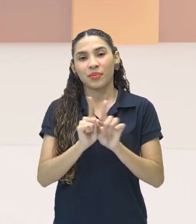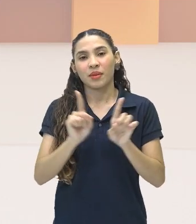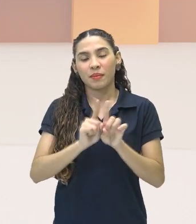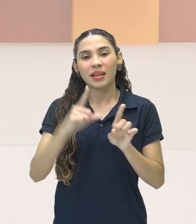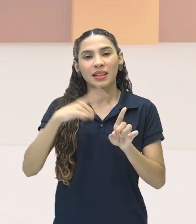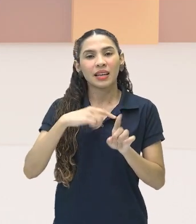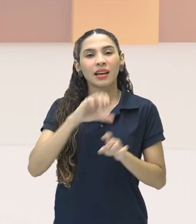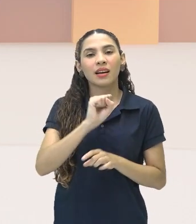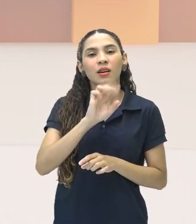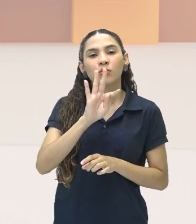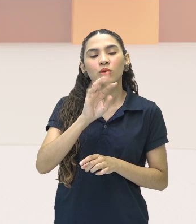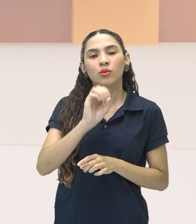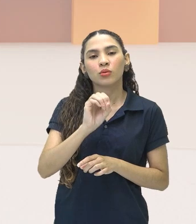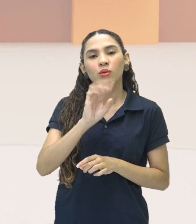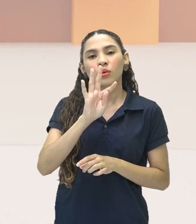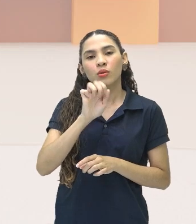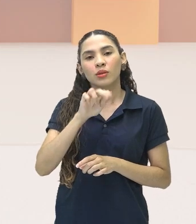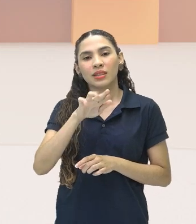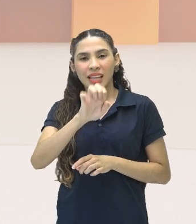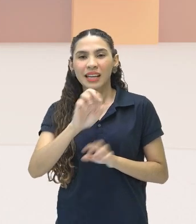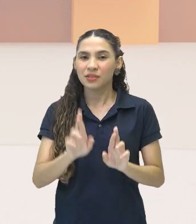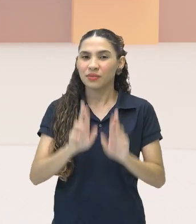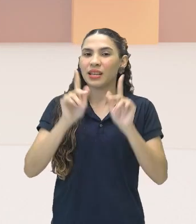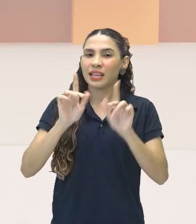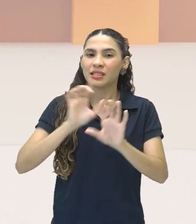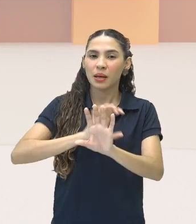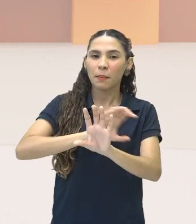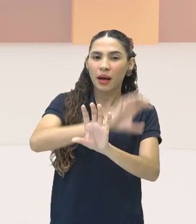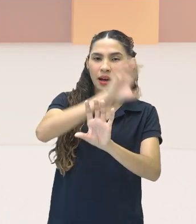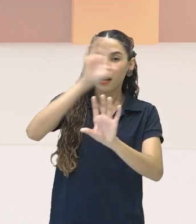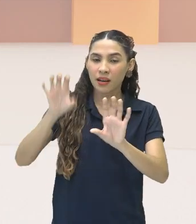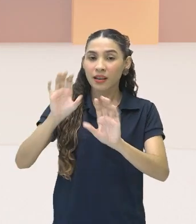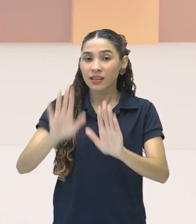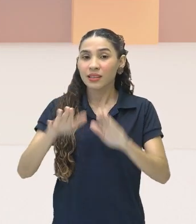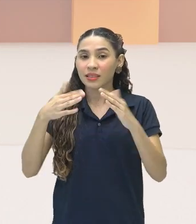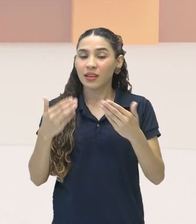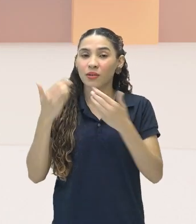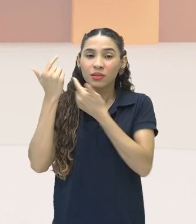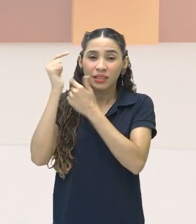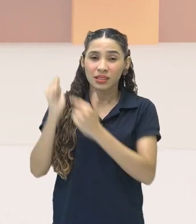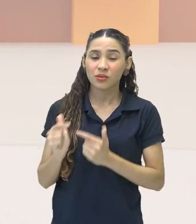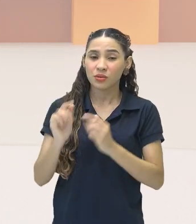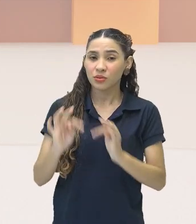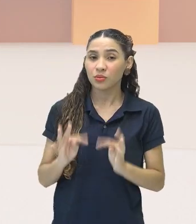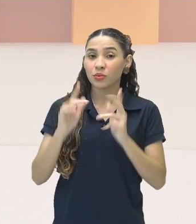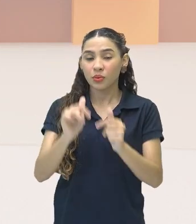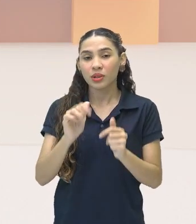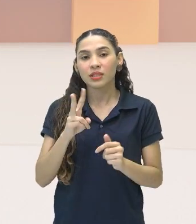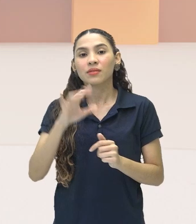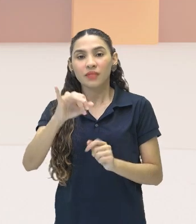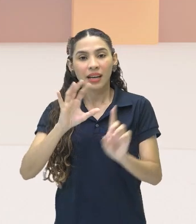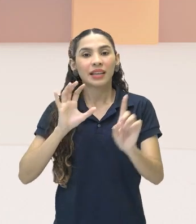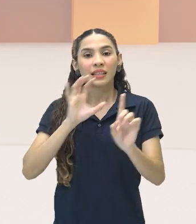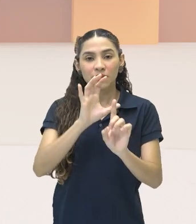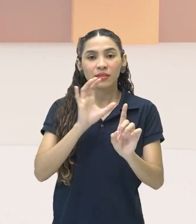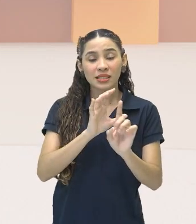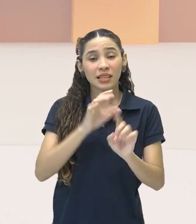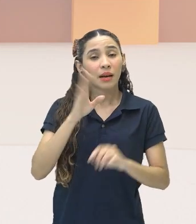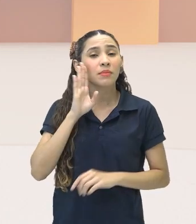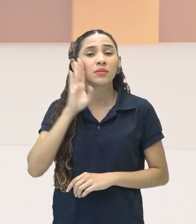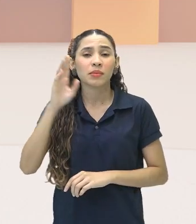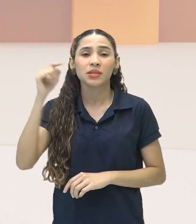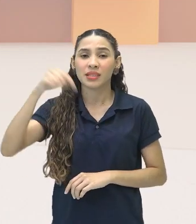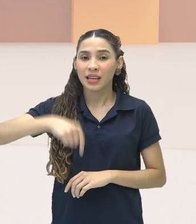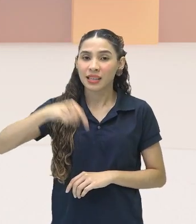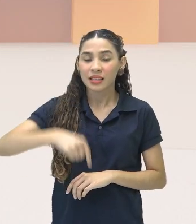um sotaque diferente em cada canto desse país. Então, essas tradições todas, elas vão impactar muito aqui.